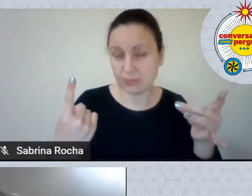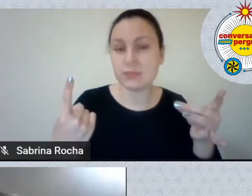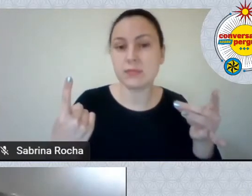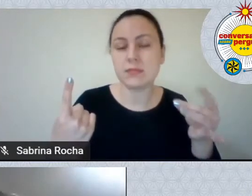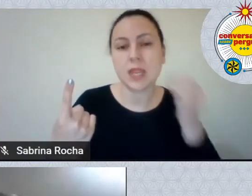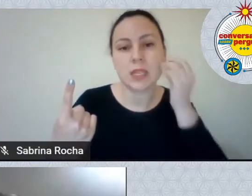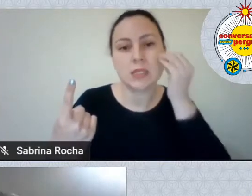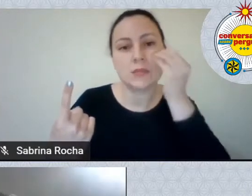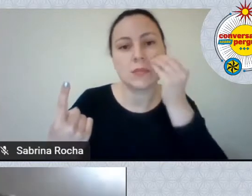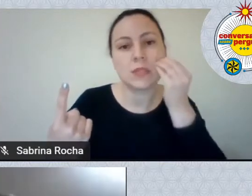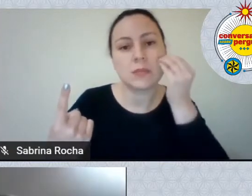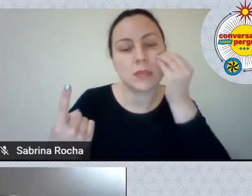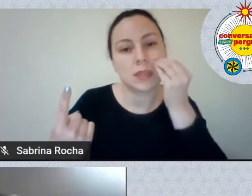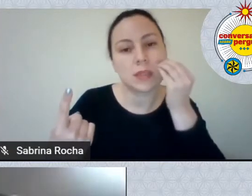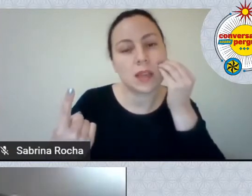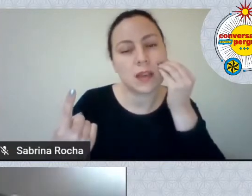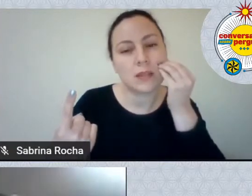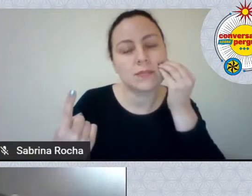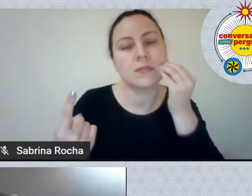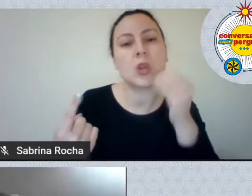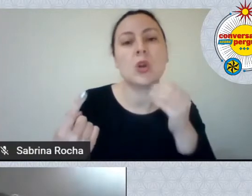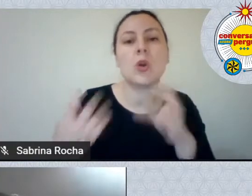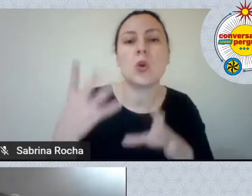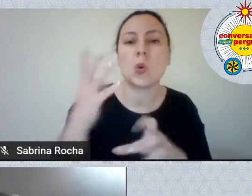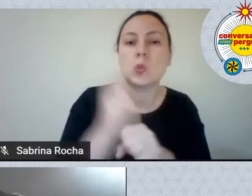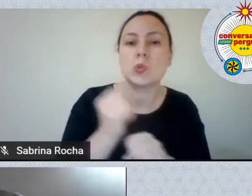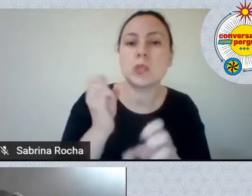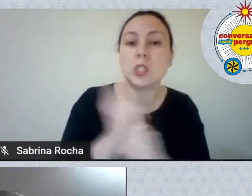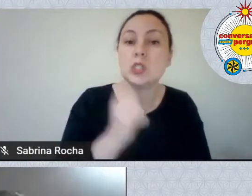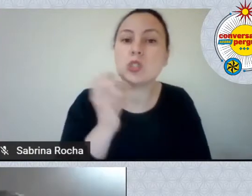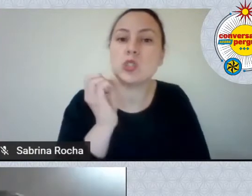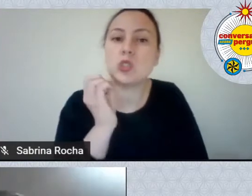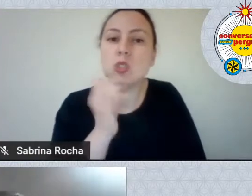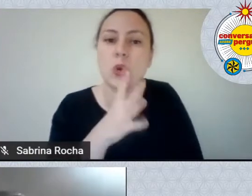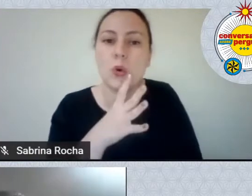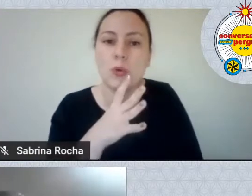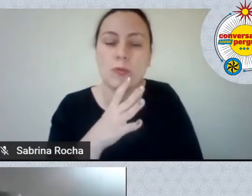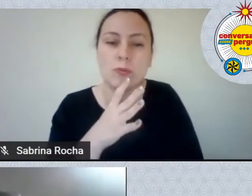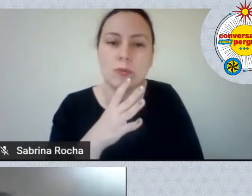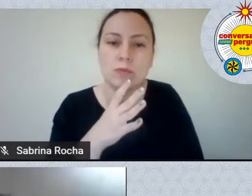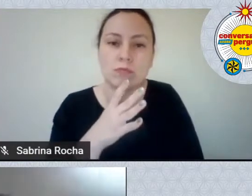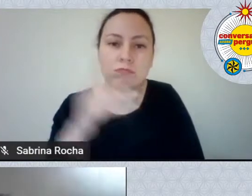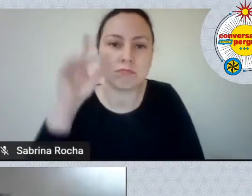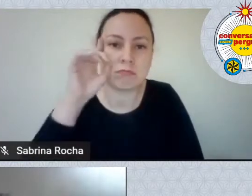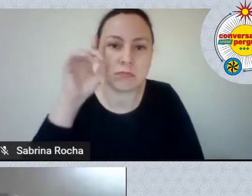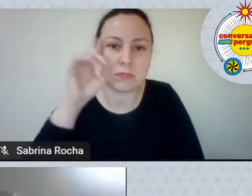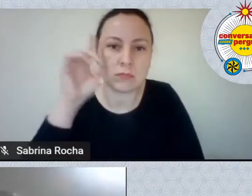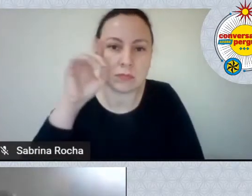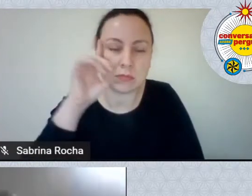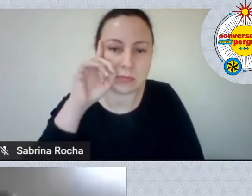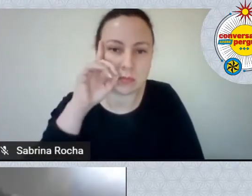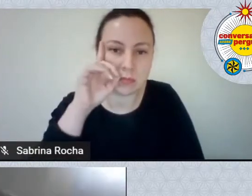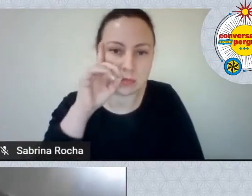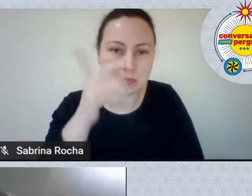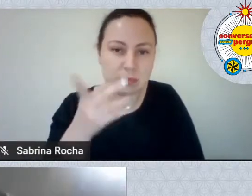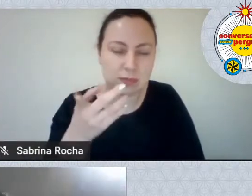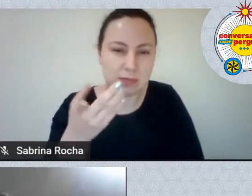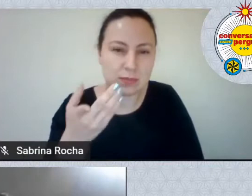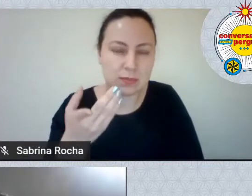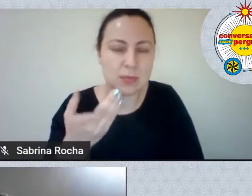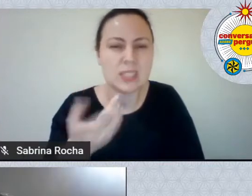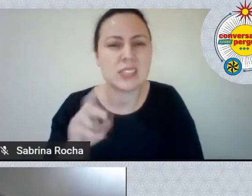a reconstrução do cotidiano. Ou seja, isso é o que? Retomada de